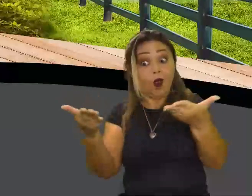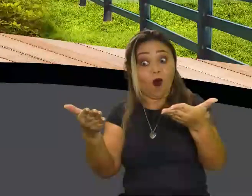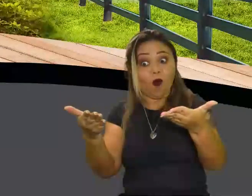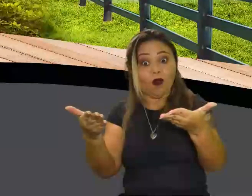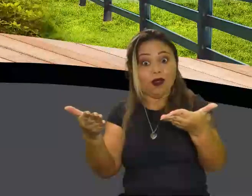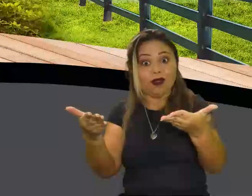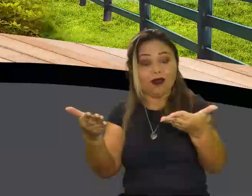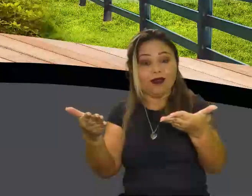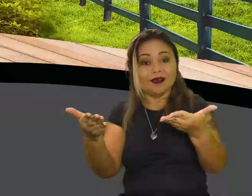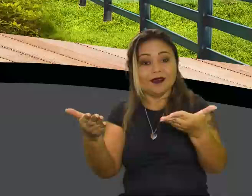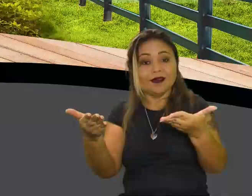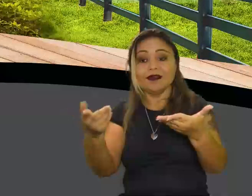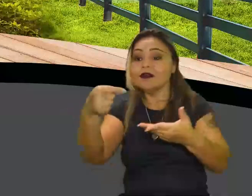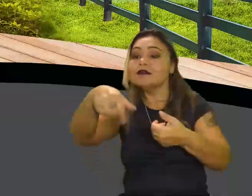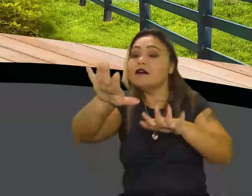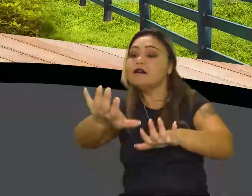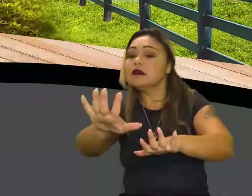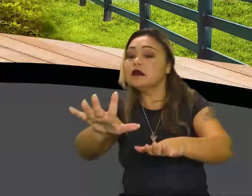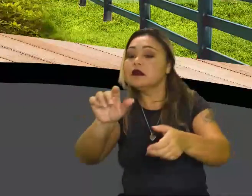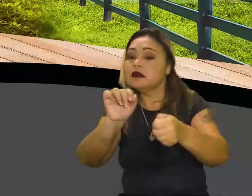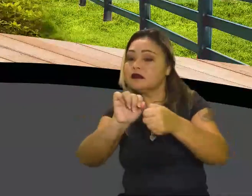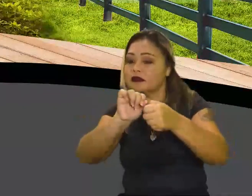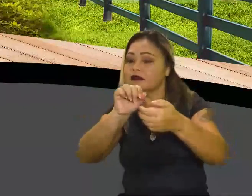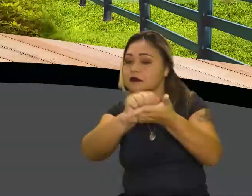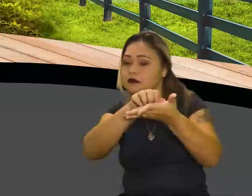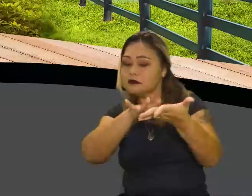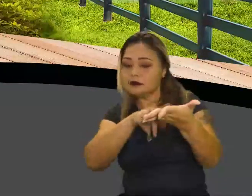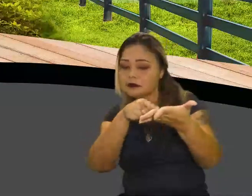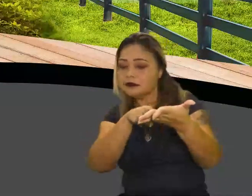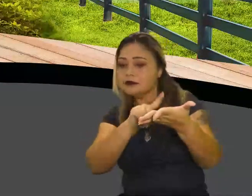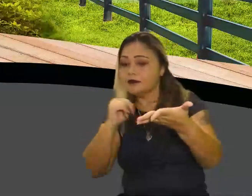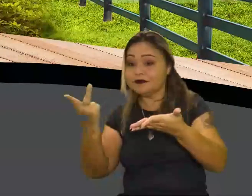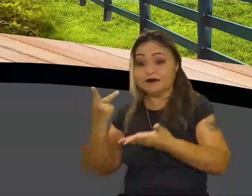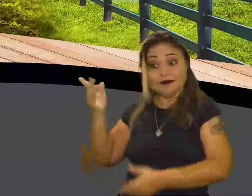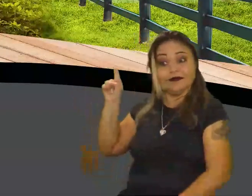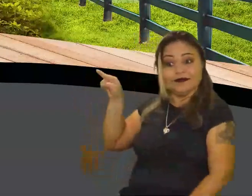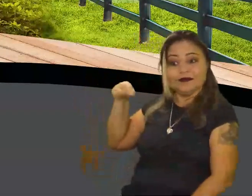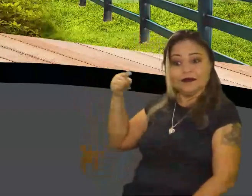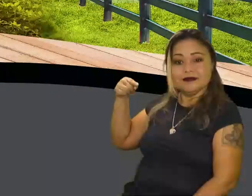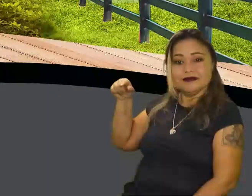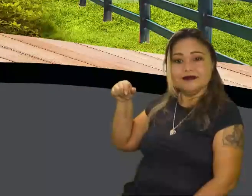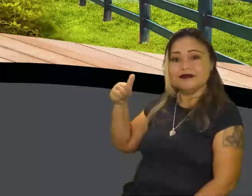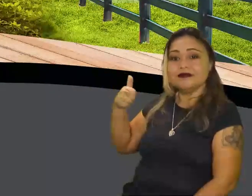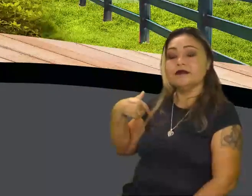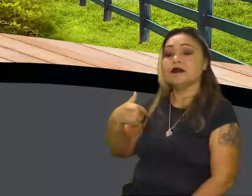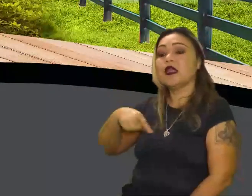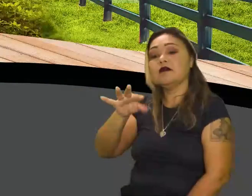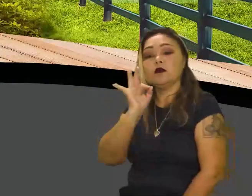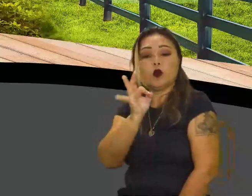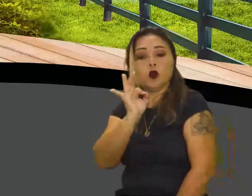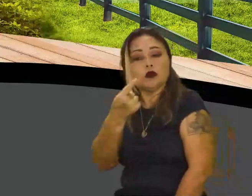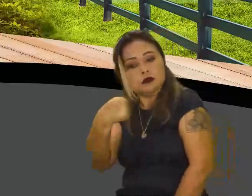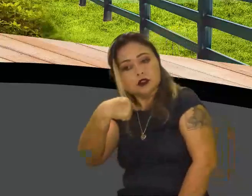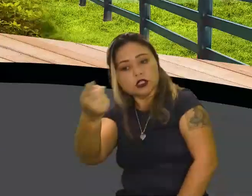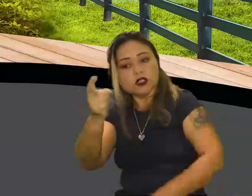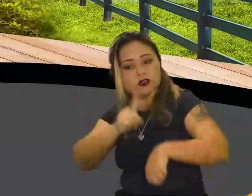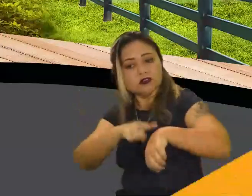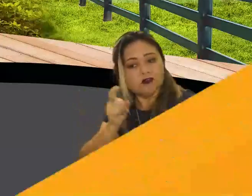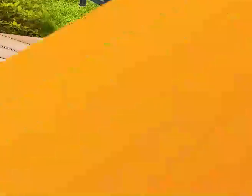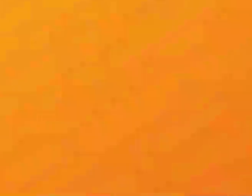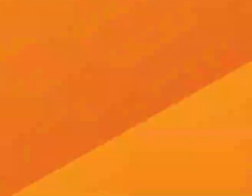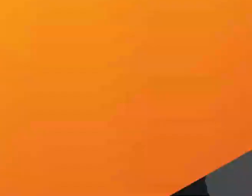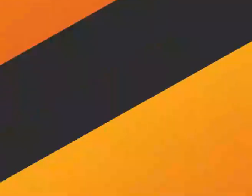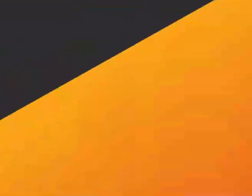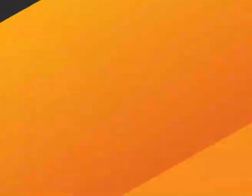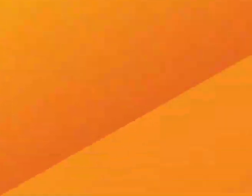Agora você vai ficar aí, ó, fazendo exercício, que eu e a titia aqui, ó, vamos tomar um cafezinho e já a gente volta.